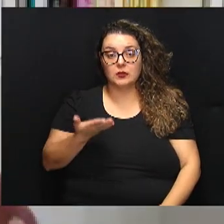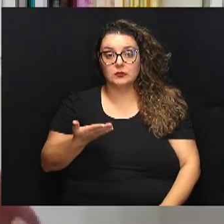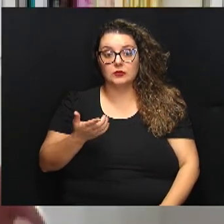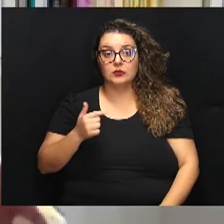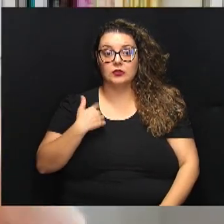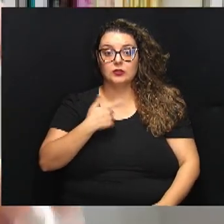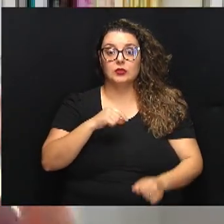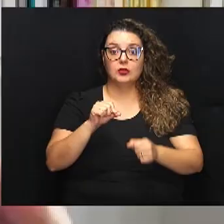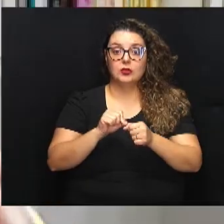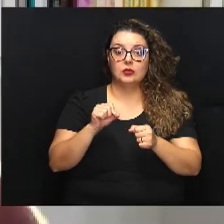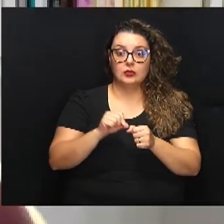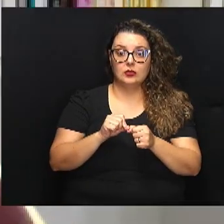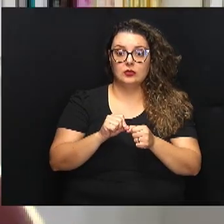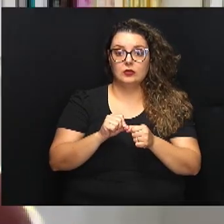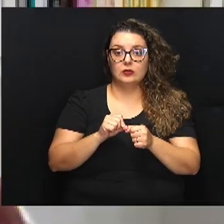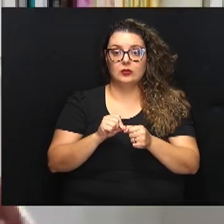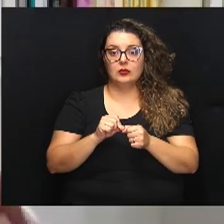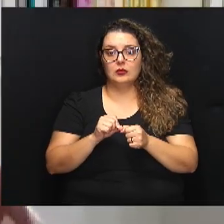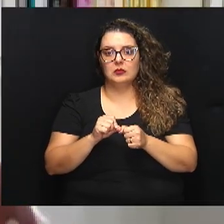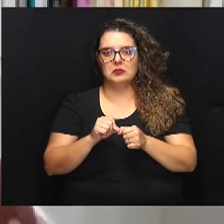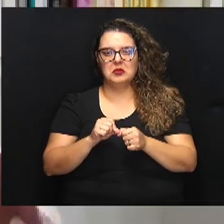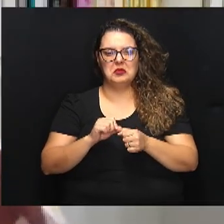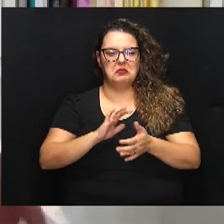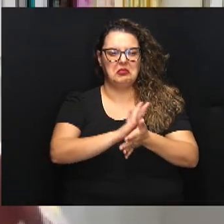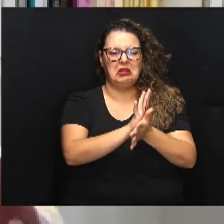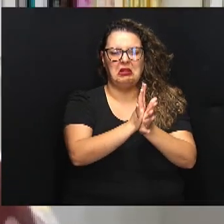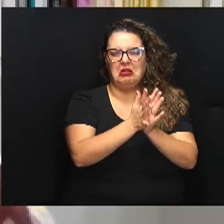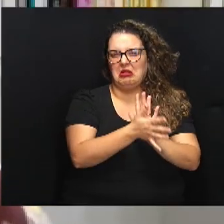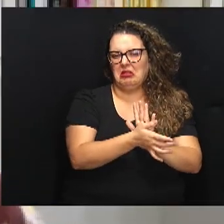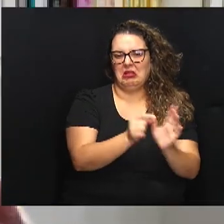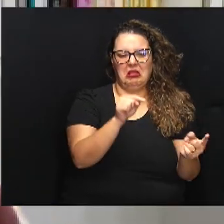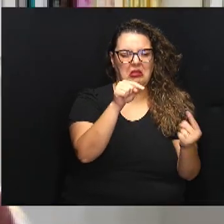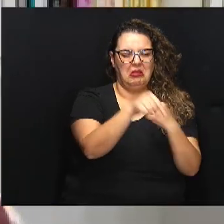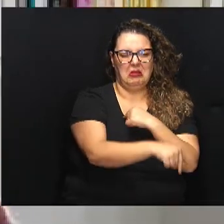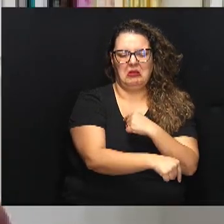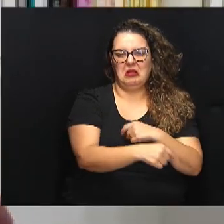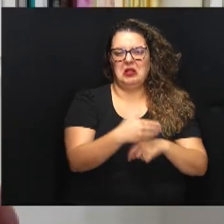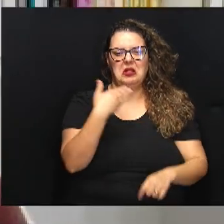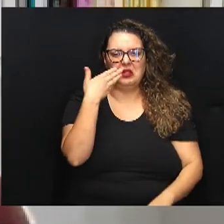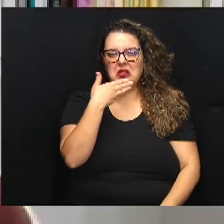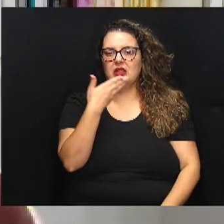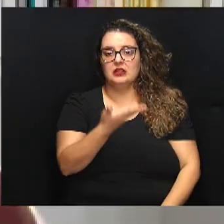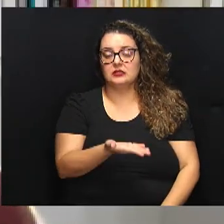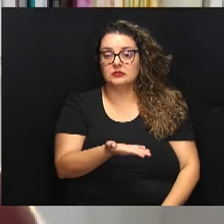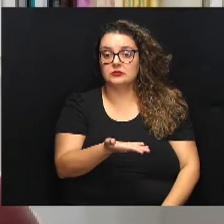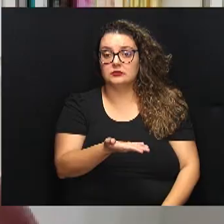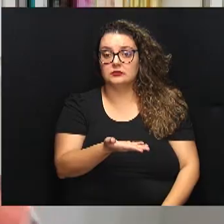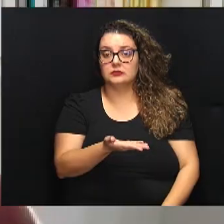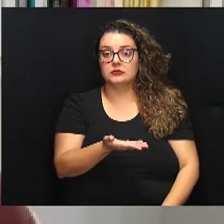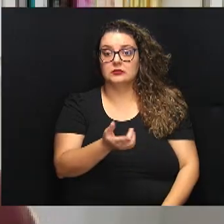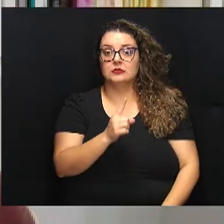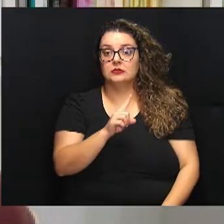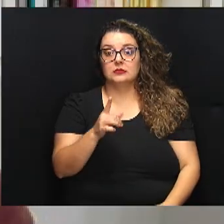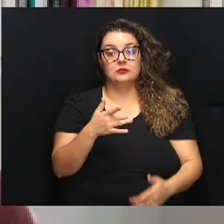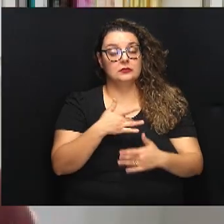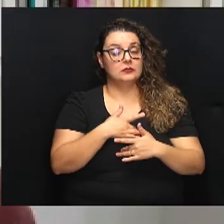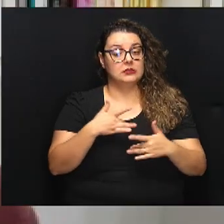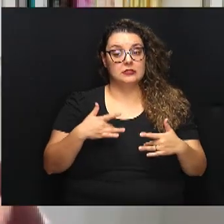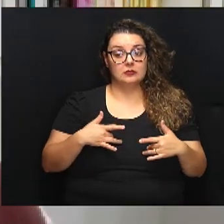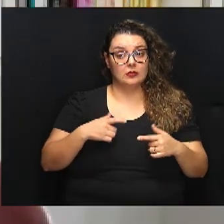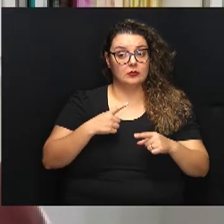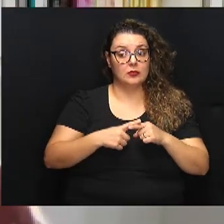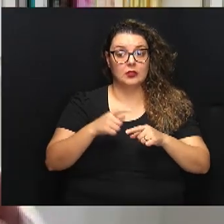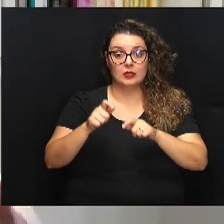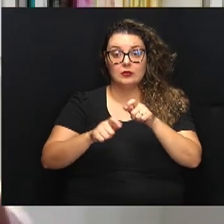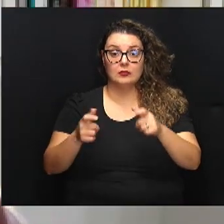um terrorismo nutricional contra açúcar que não é também tão saudável, porque as pessoas